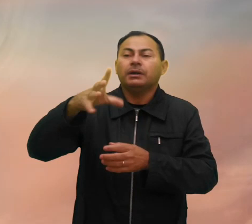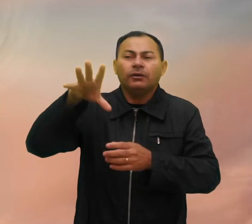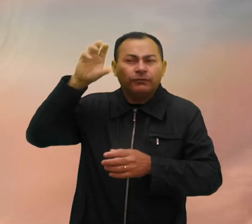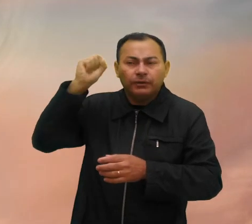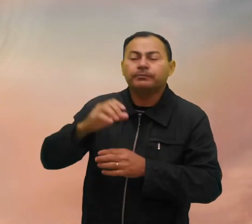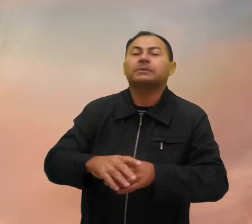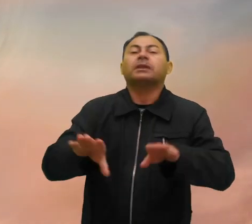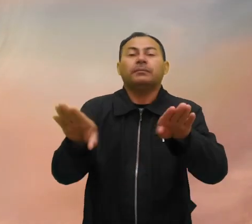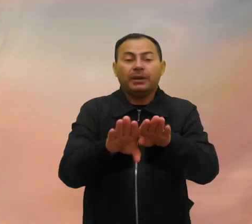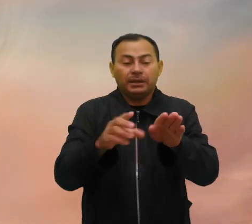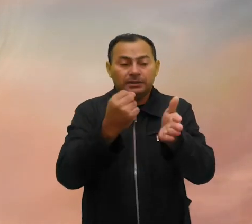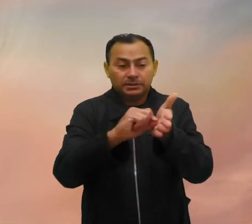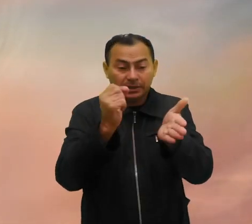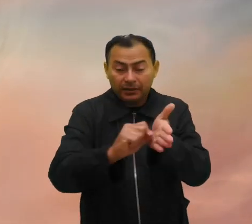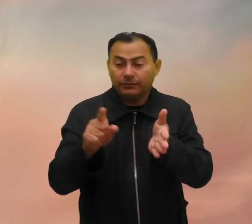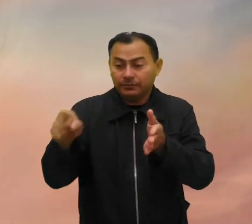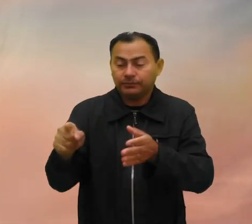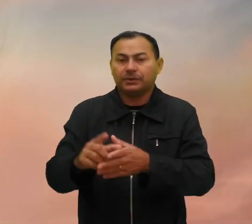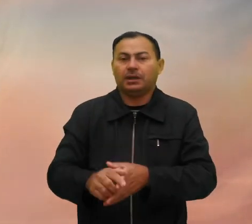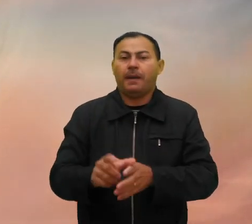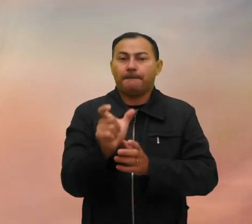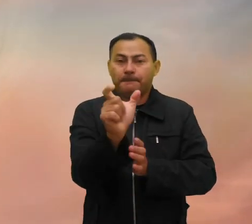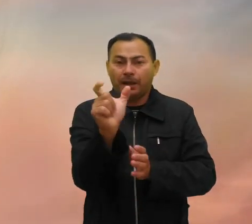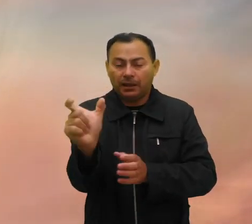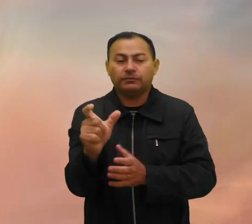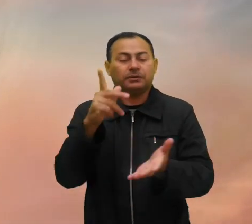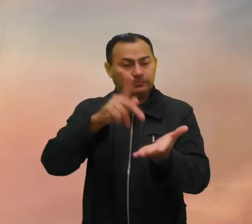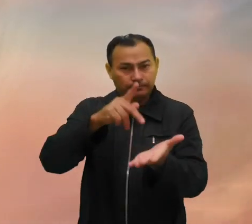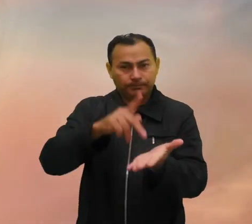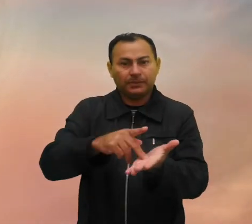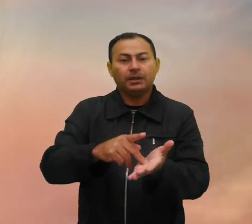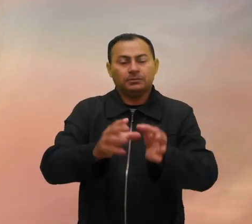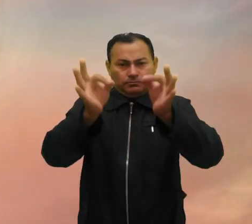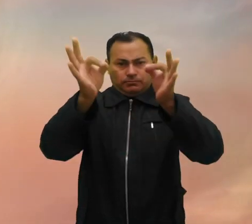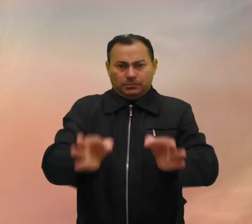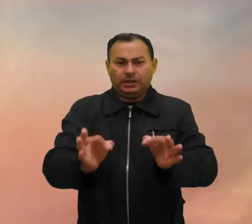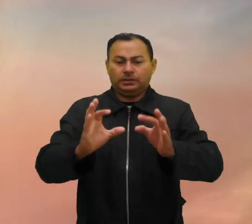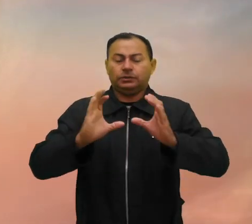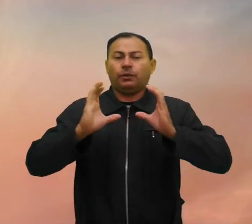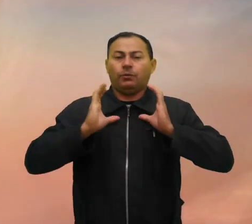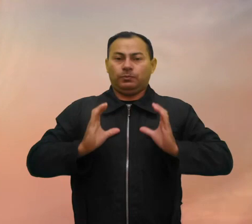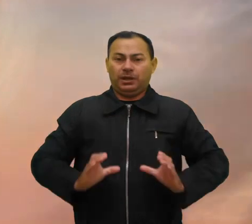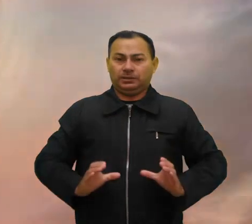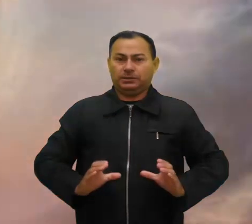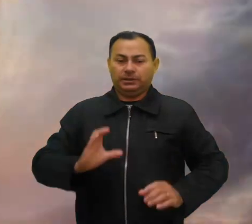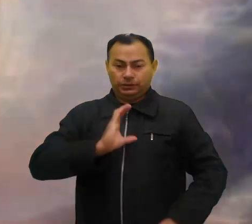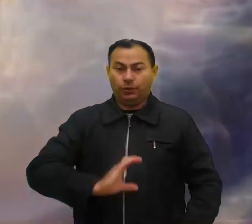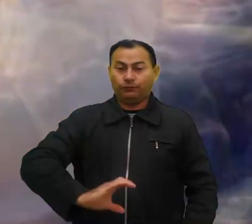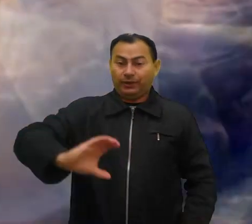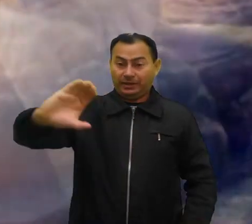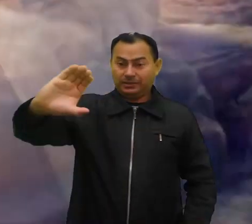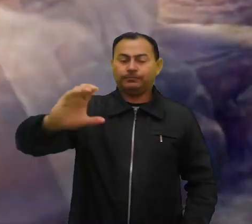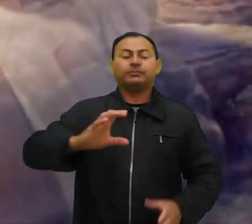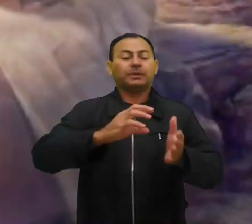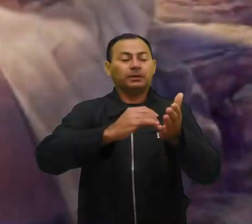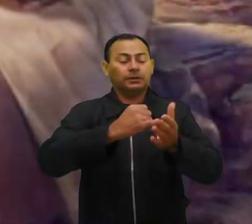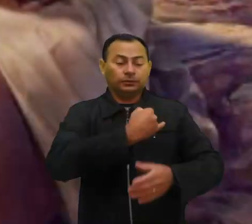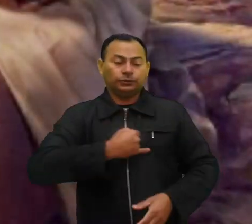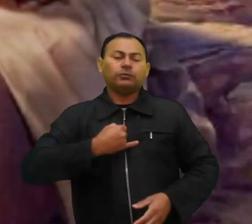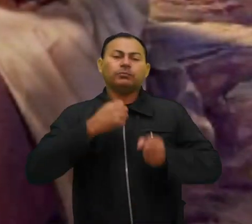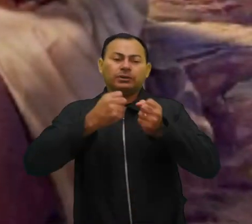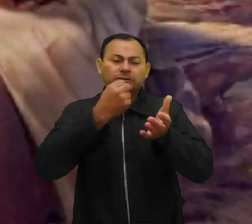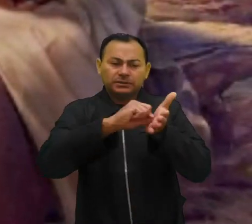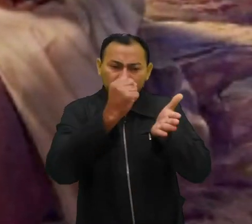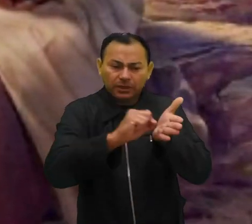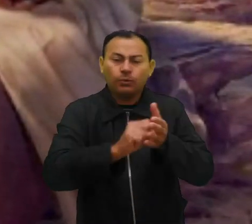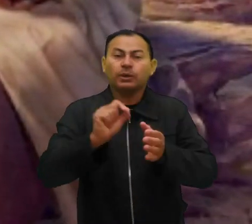ouviu, escreve isto, pois essas palavras são verdadeiras e dignas de confiança. João deveria escrever sobre as